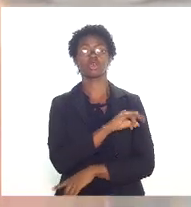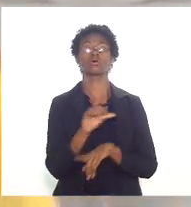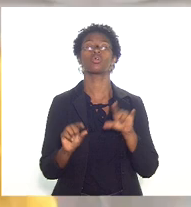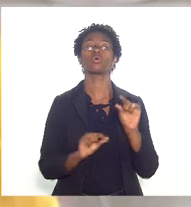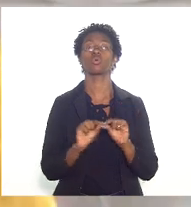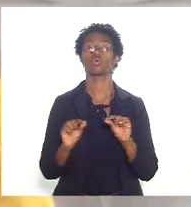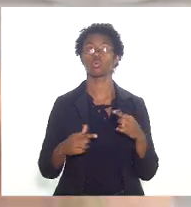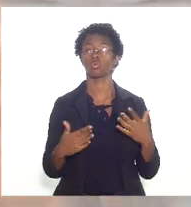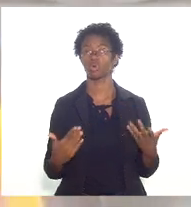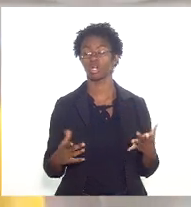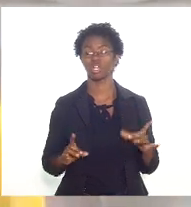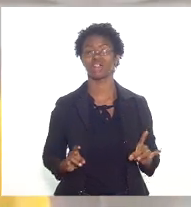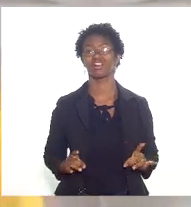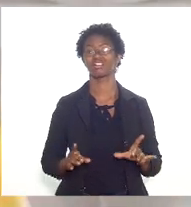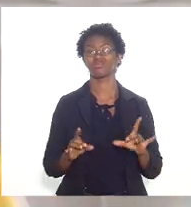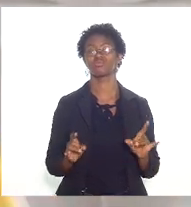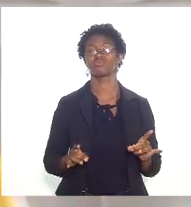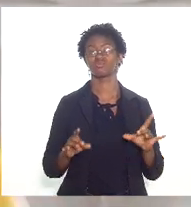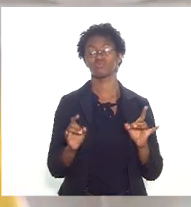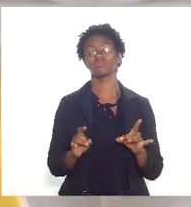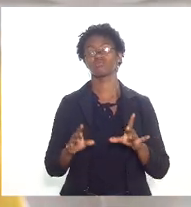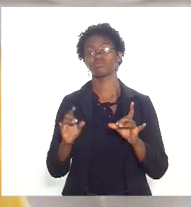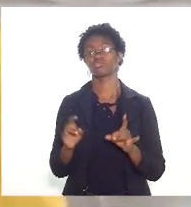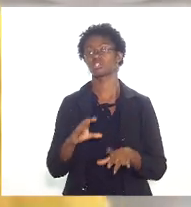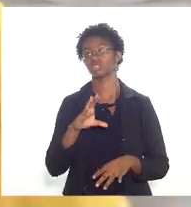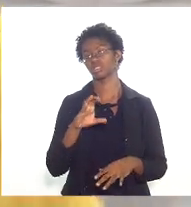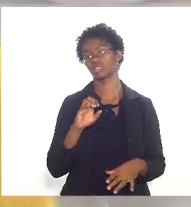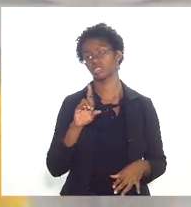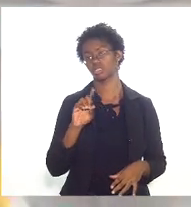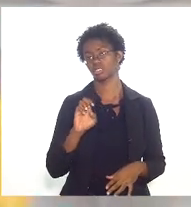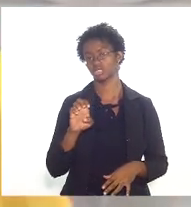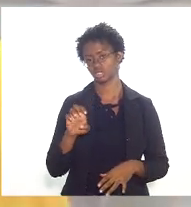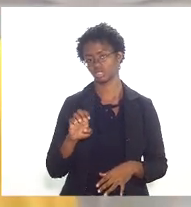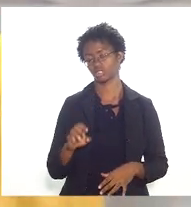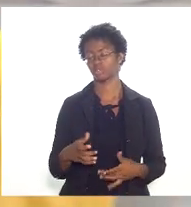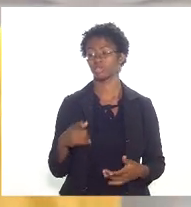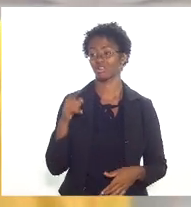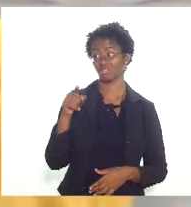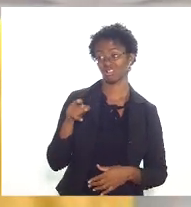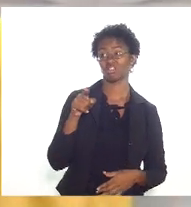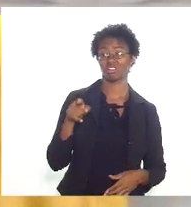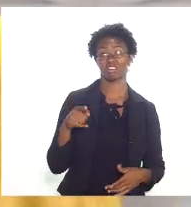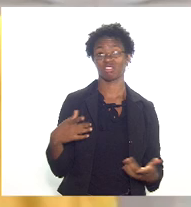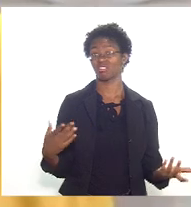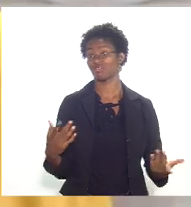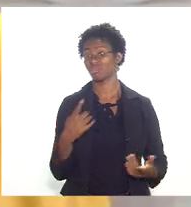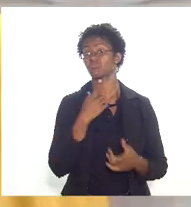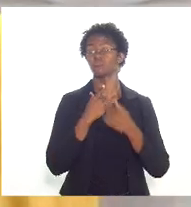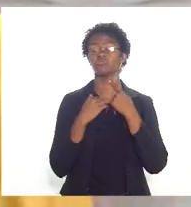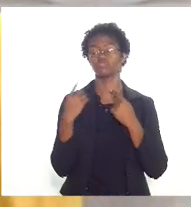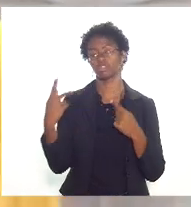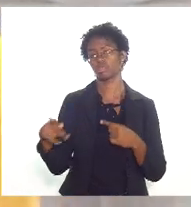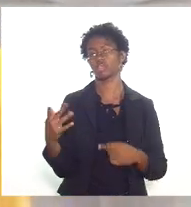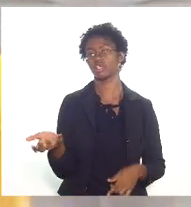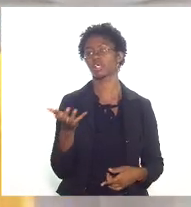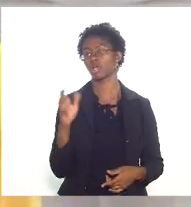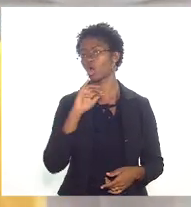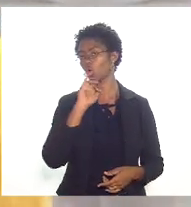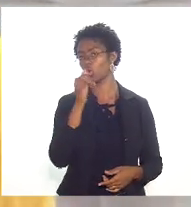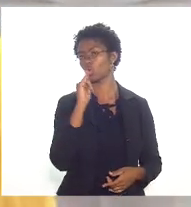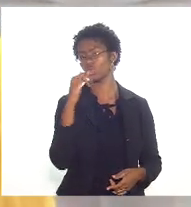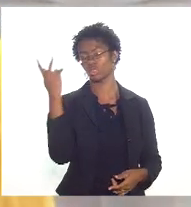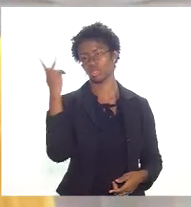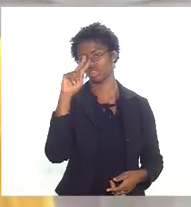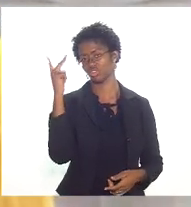a venda a privatização da Cedae Esse é o seu trono e que a contar sua história